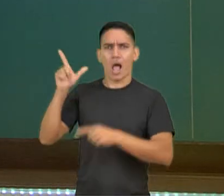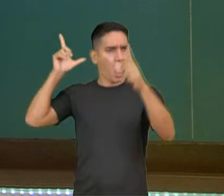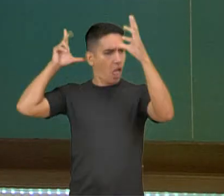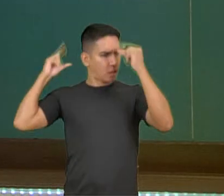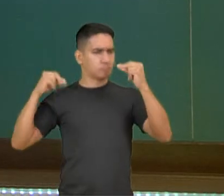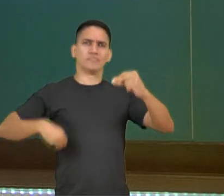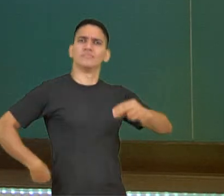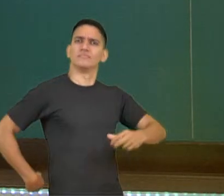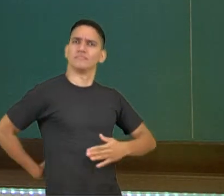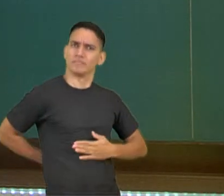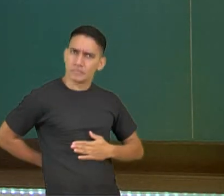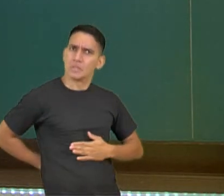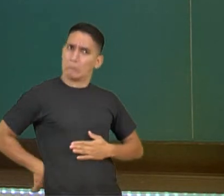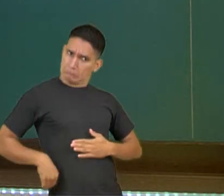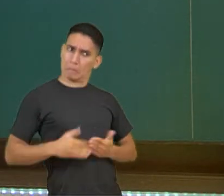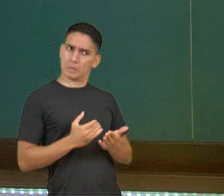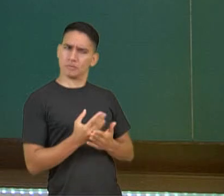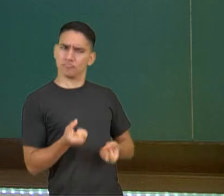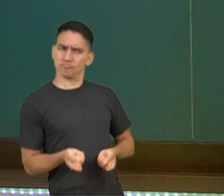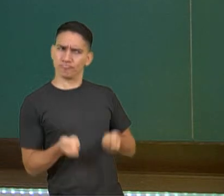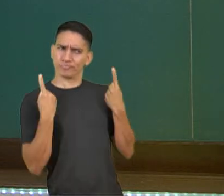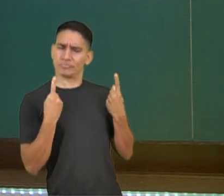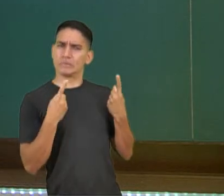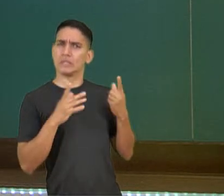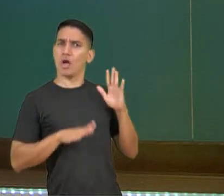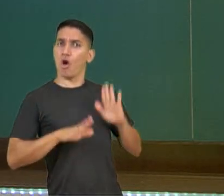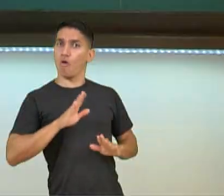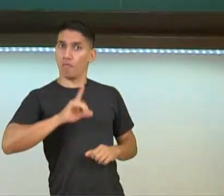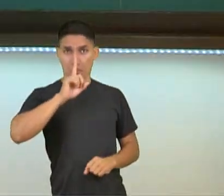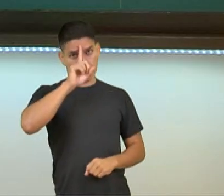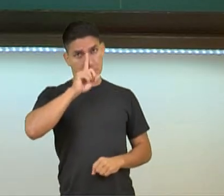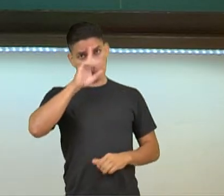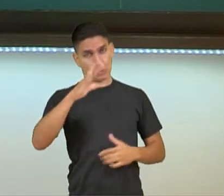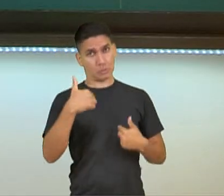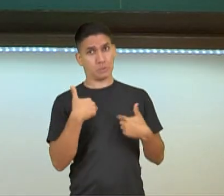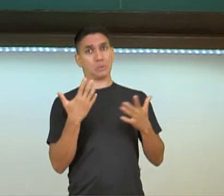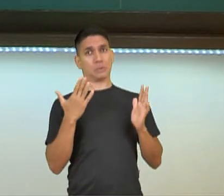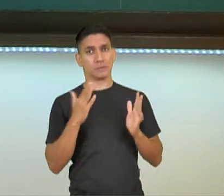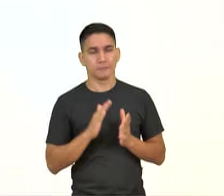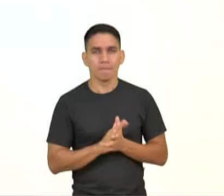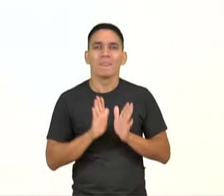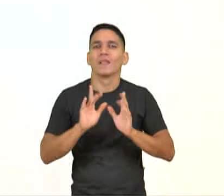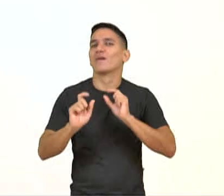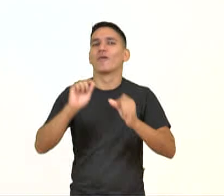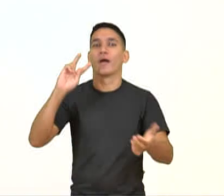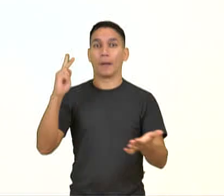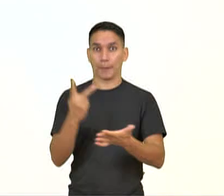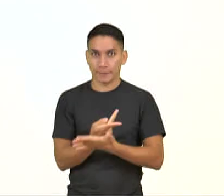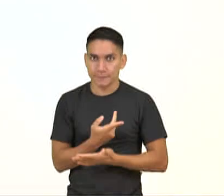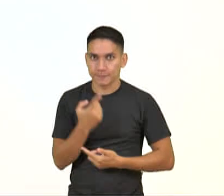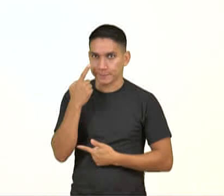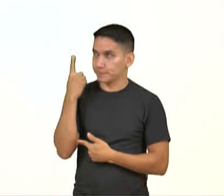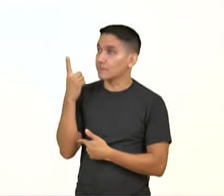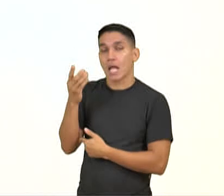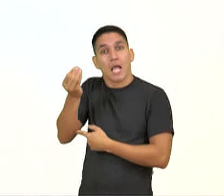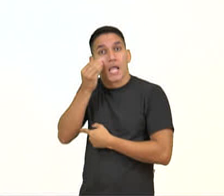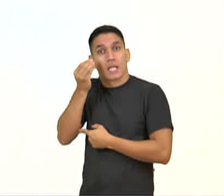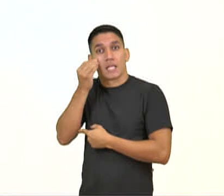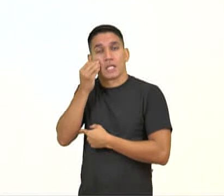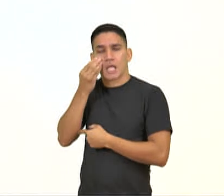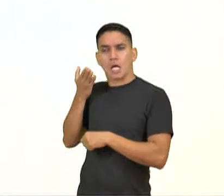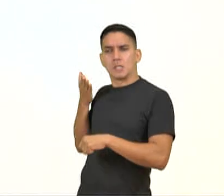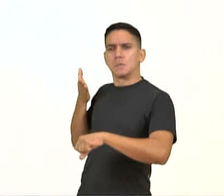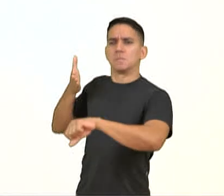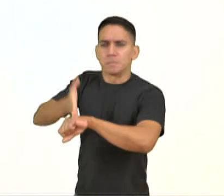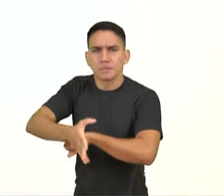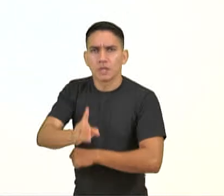Bonaparte começava a se tornar um pouco perigosa para eles. Mas, olha só, com essa tentativa de